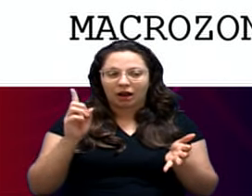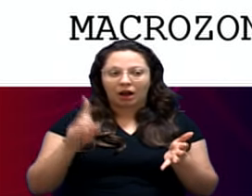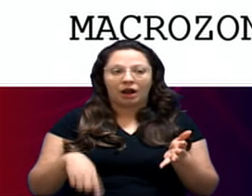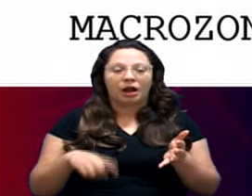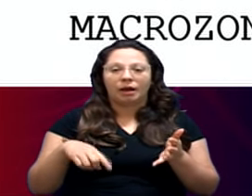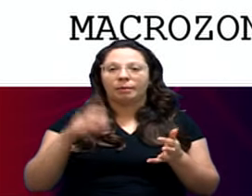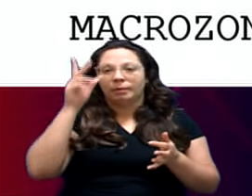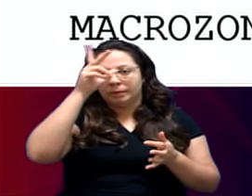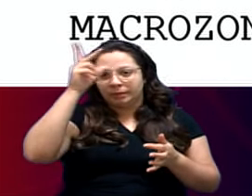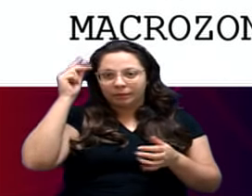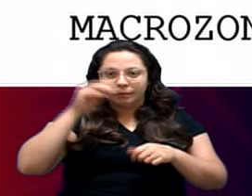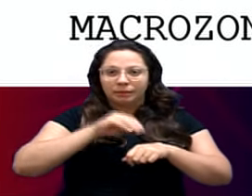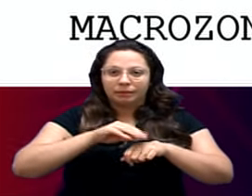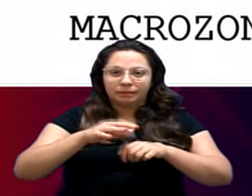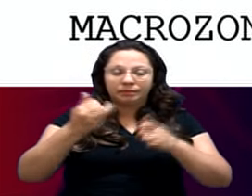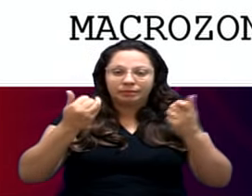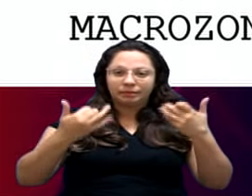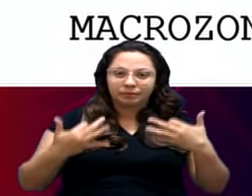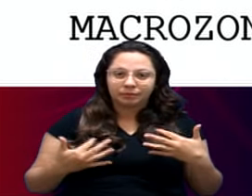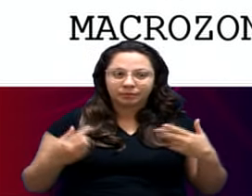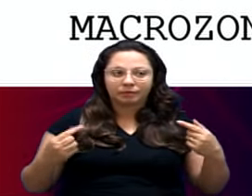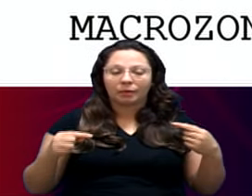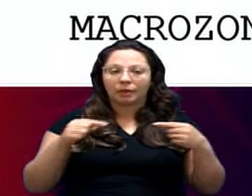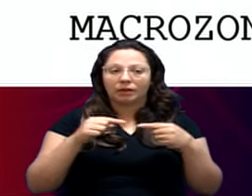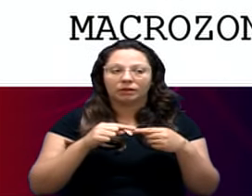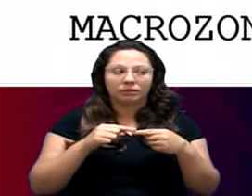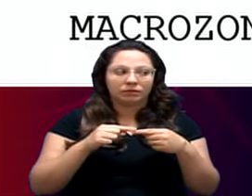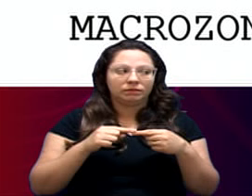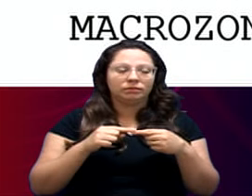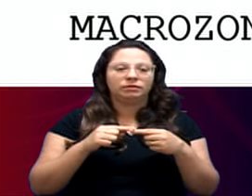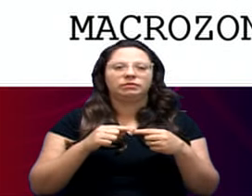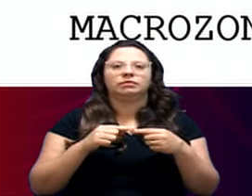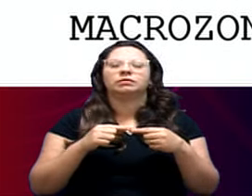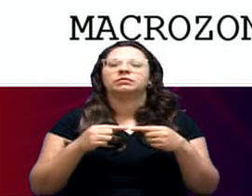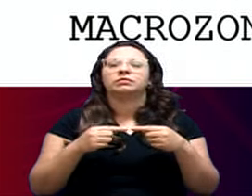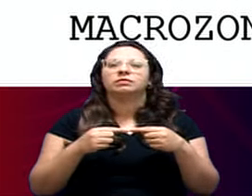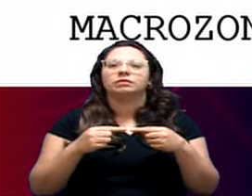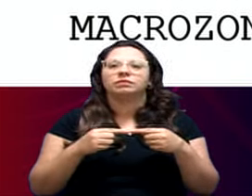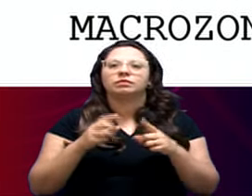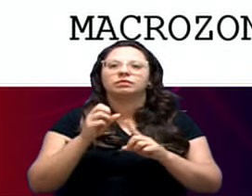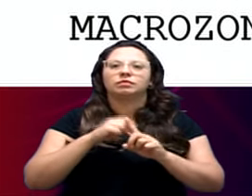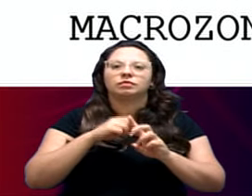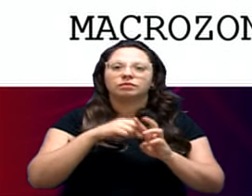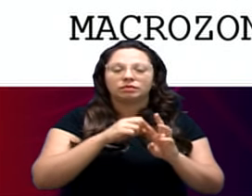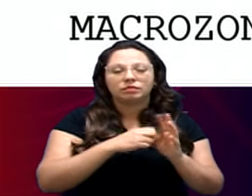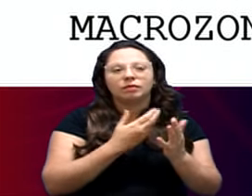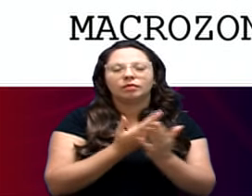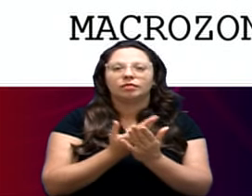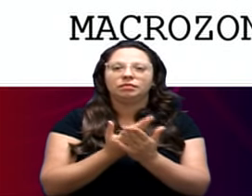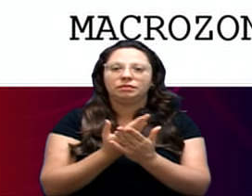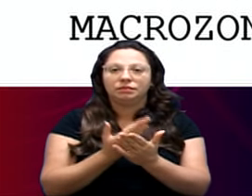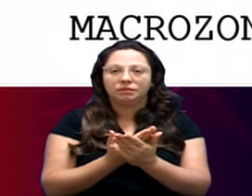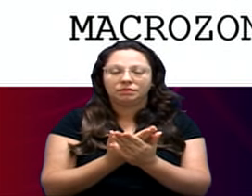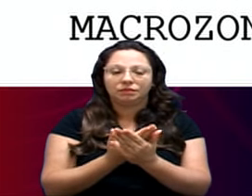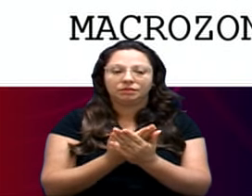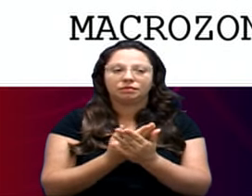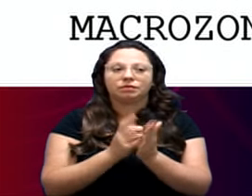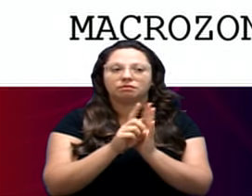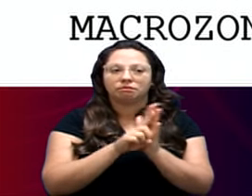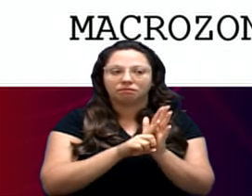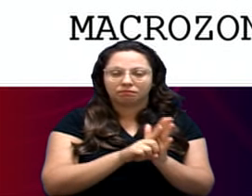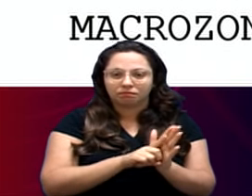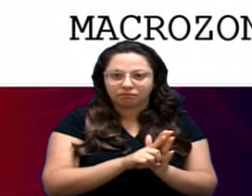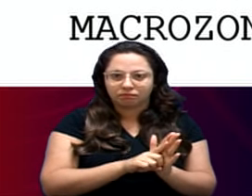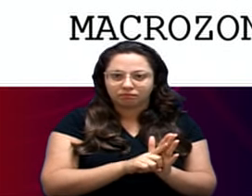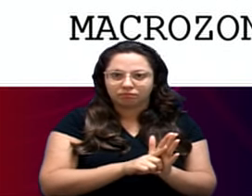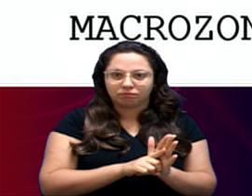prefeitura baseada em todas as contribuições que nós tivemos aí ao longo desses meses de estudo avaliação